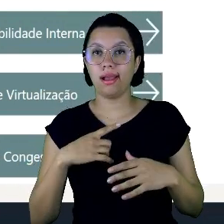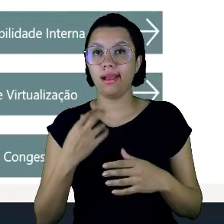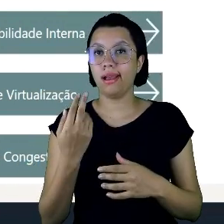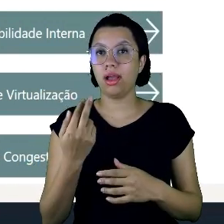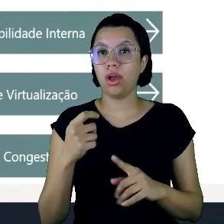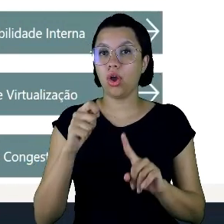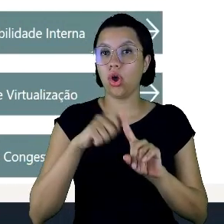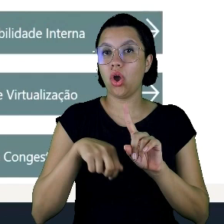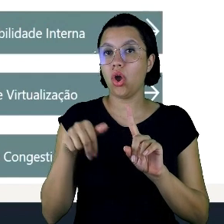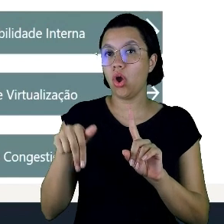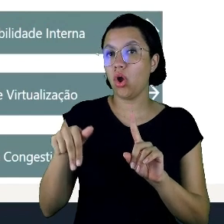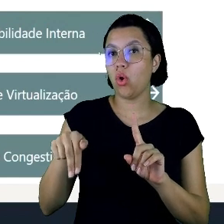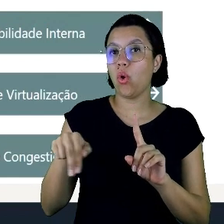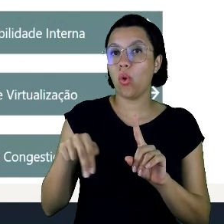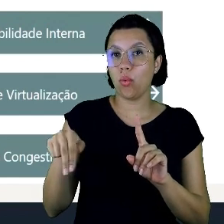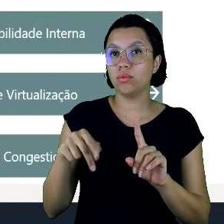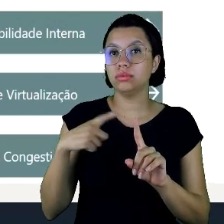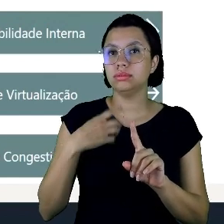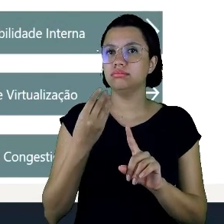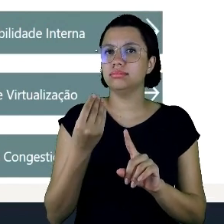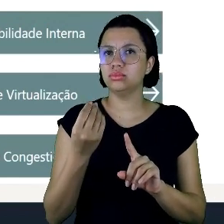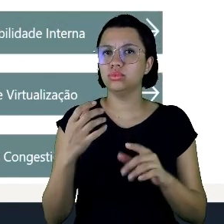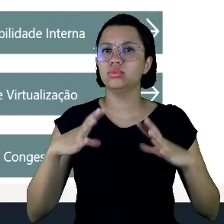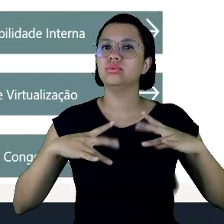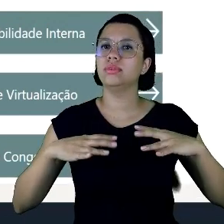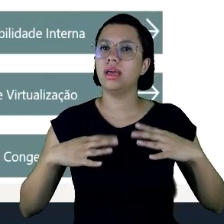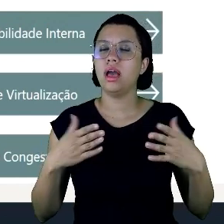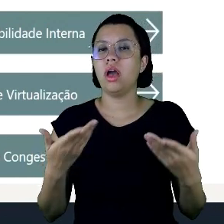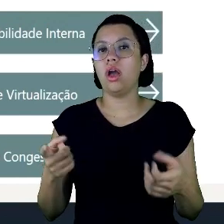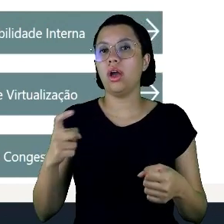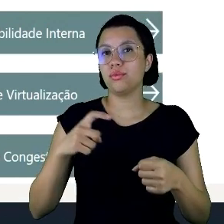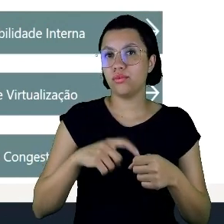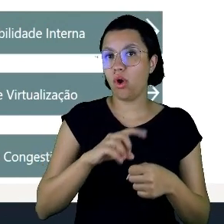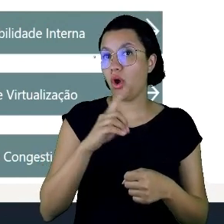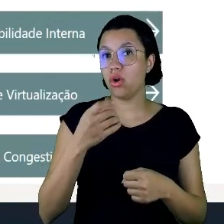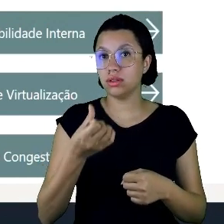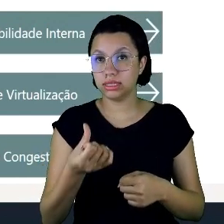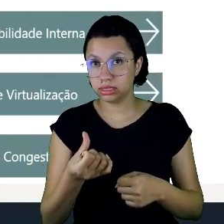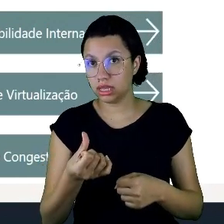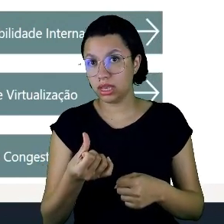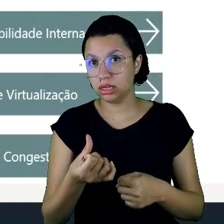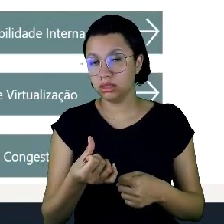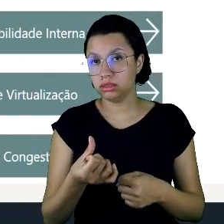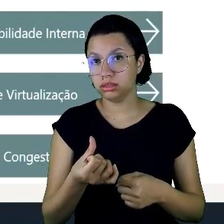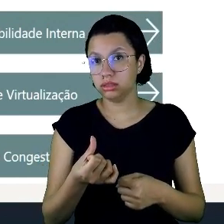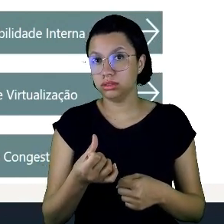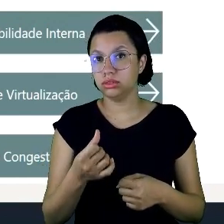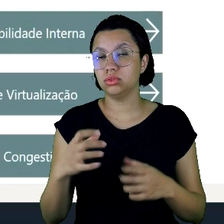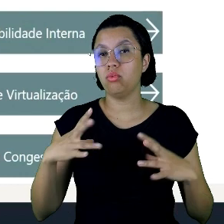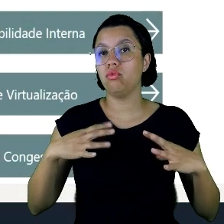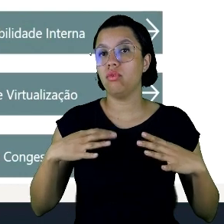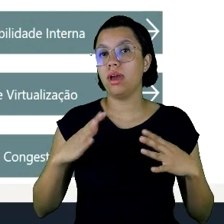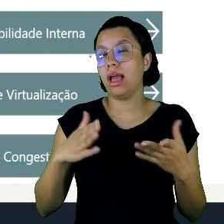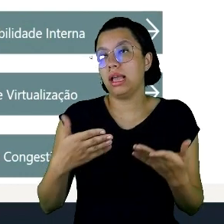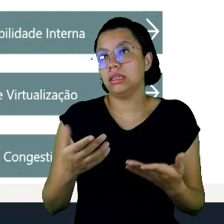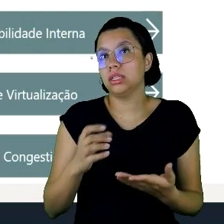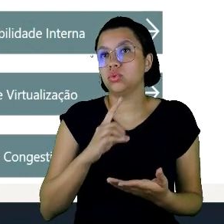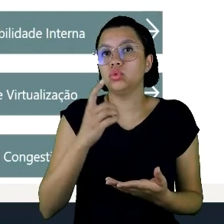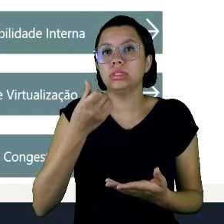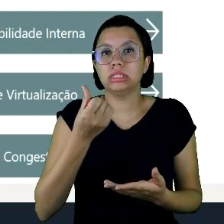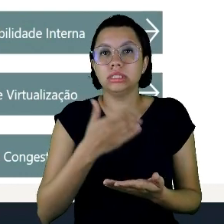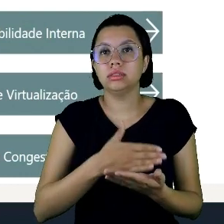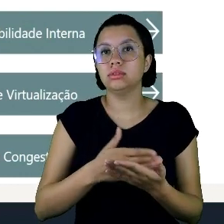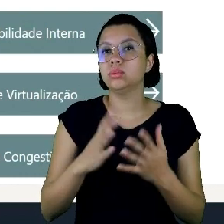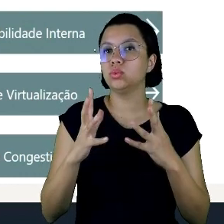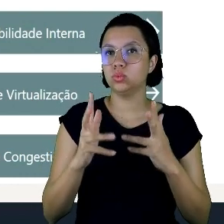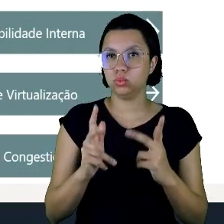e do número de feriados que tem. Por exemplo, novembro, que a gente tem um número grande aí de feriados, aí a gente vai voltar no dia 6,